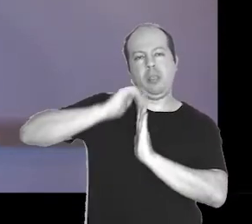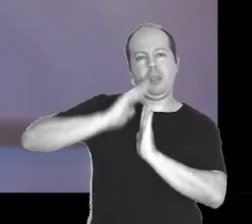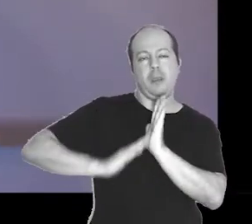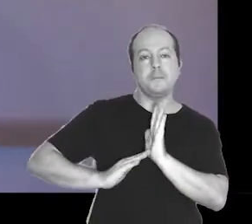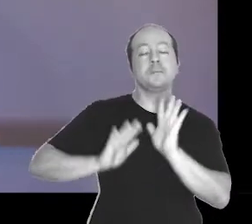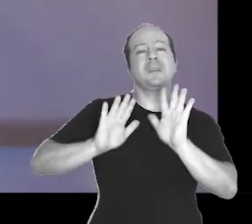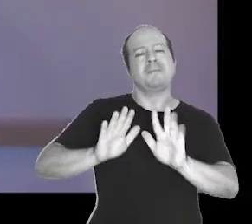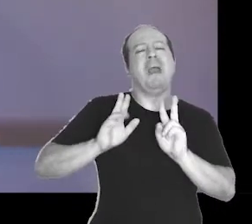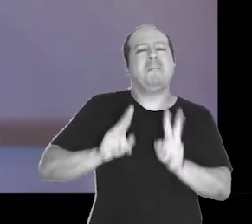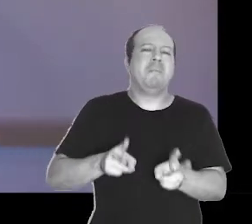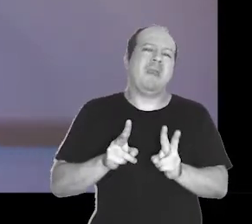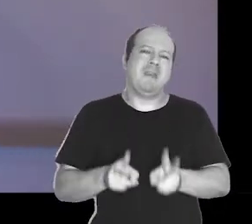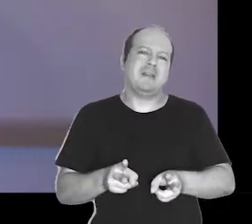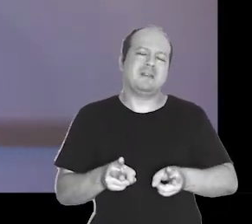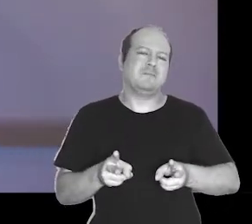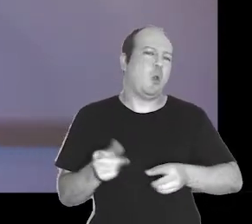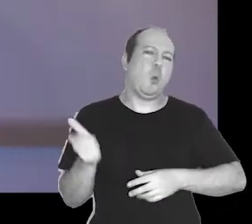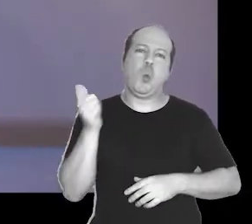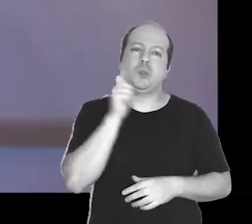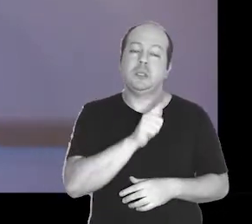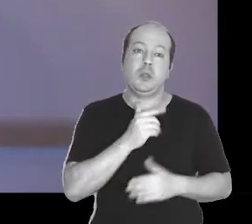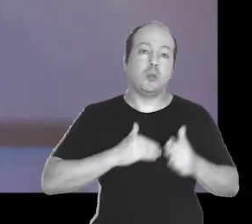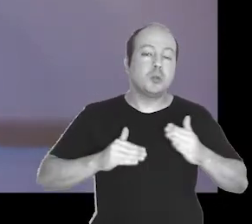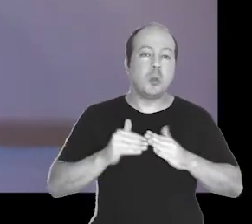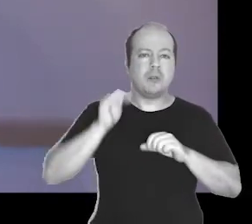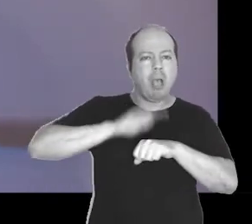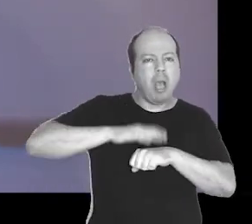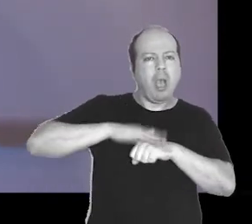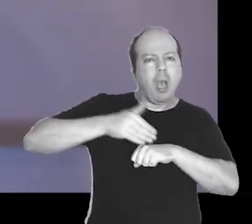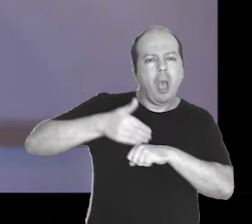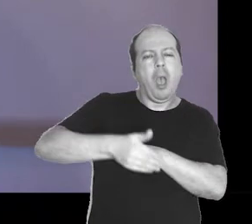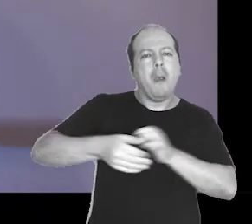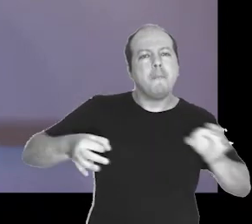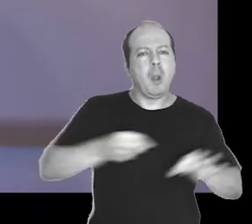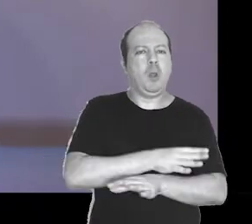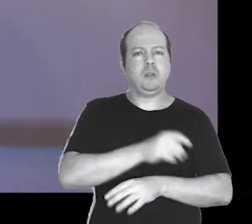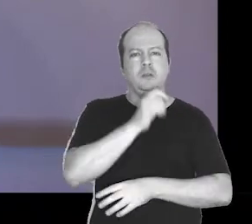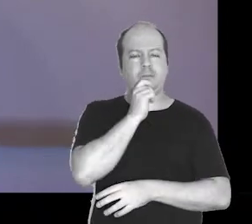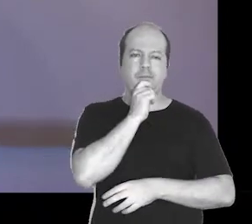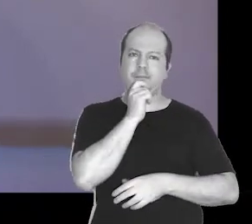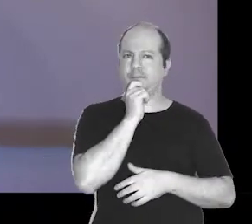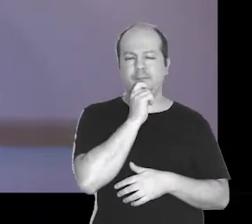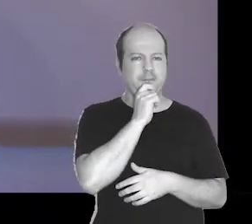mas mesmo assim não conseguiu realizá-la a seu contento.